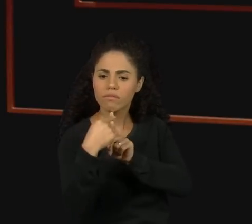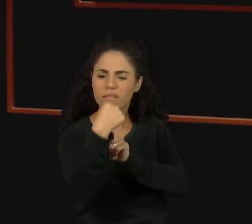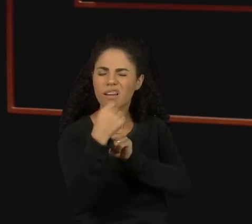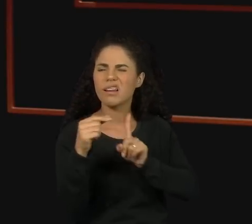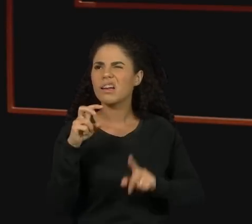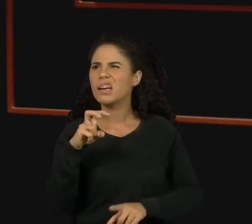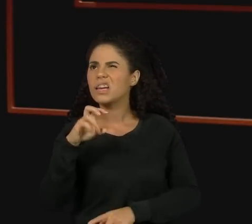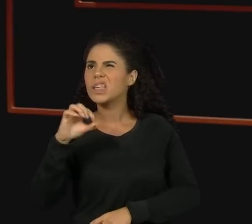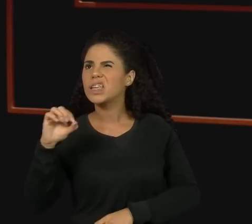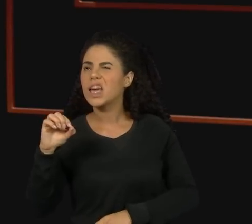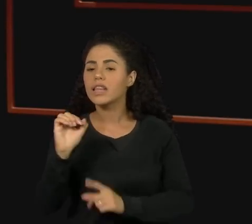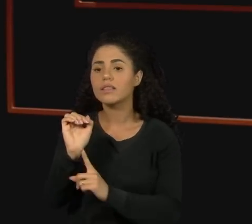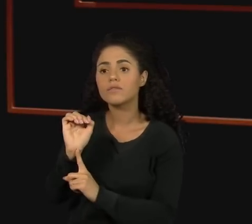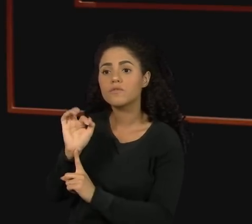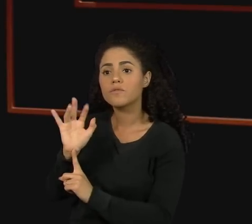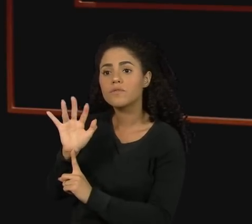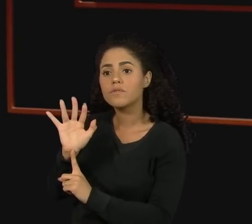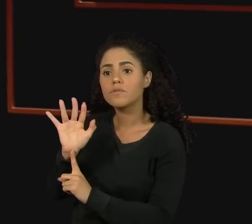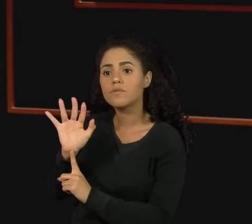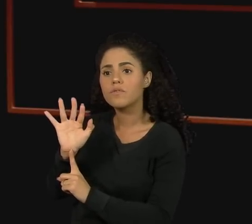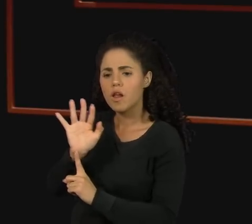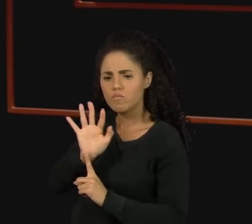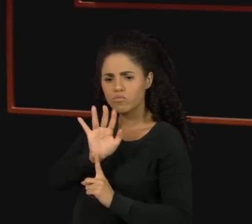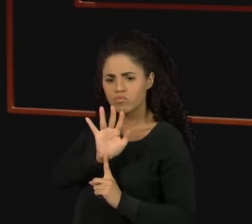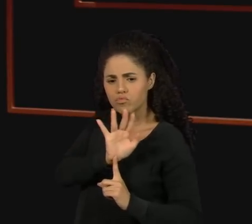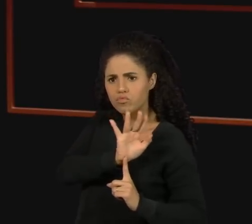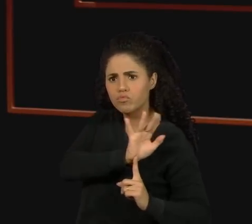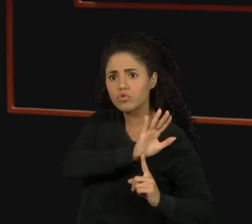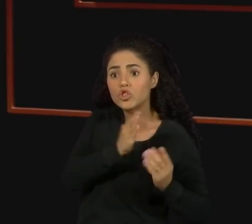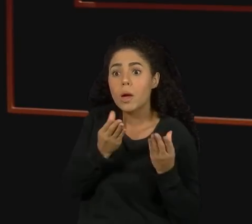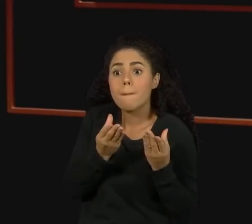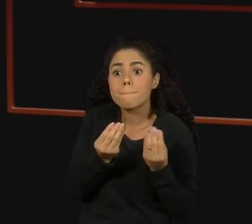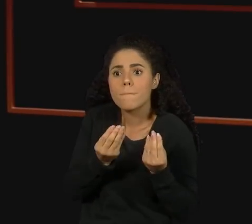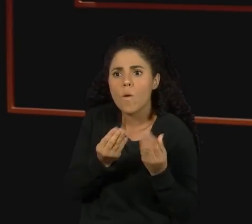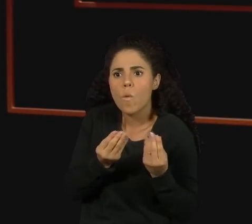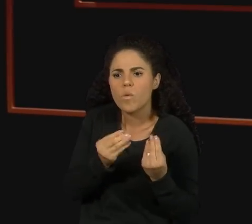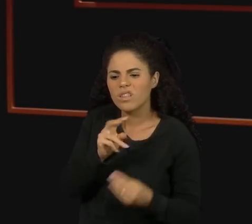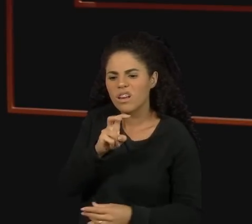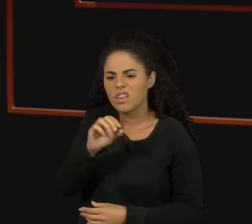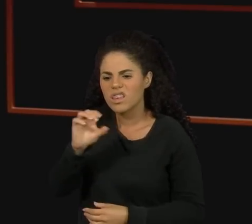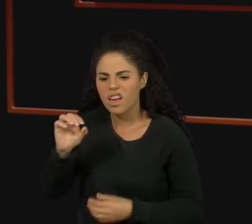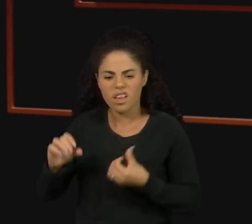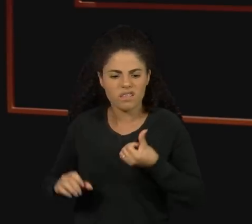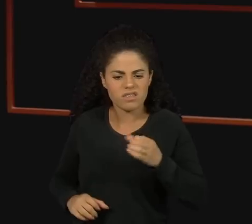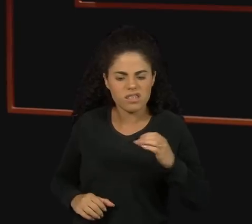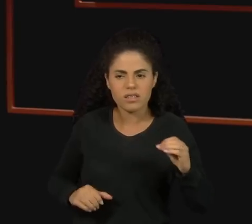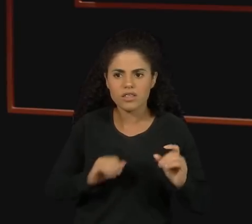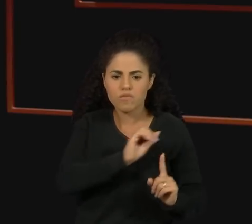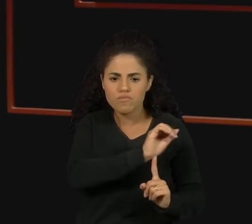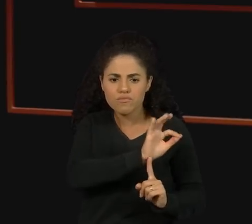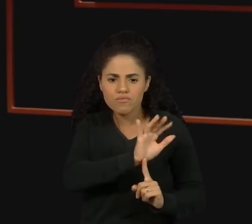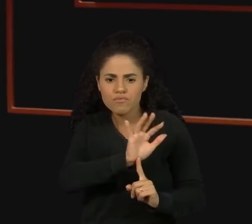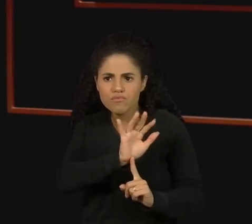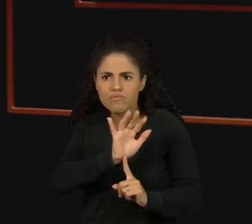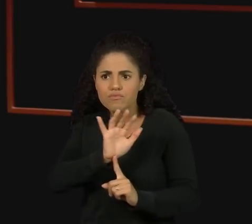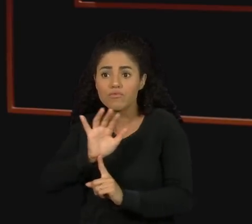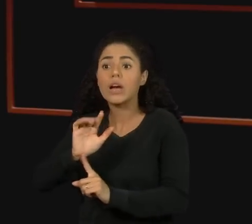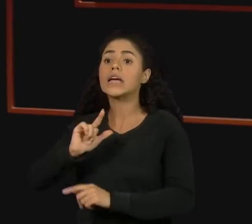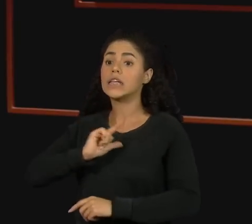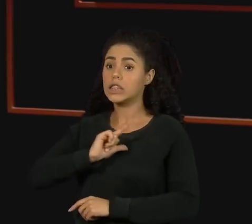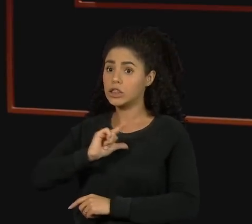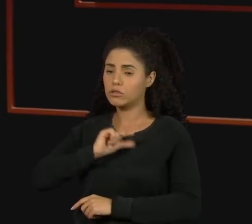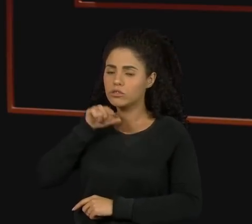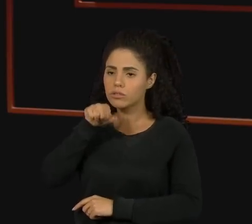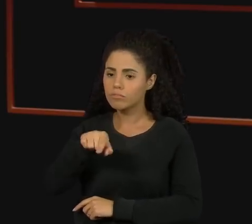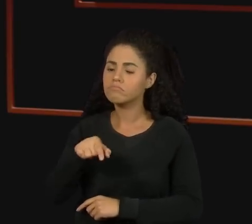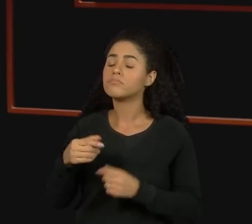600 velas no cenário inteiro. E chovia, então viravam poças ali.